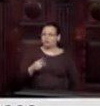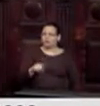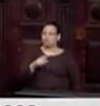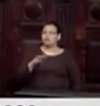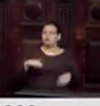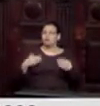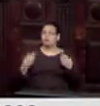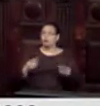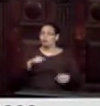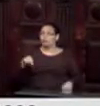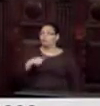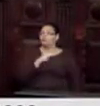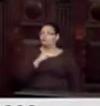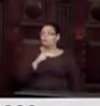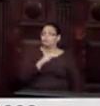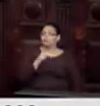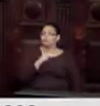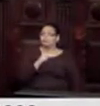Então nós temos